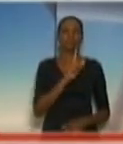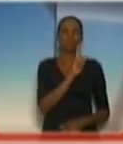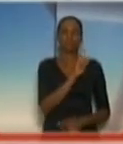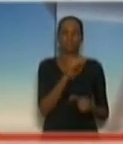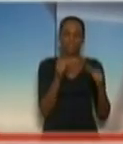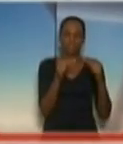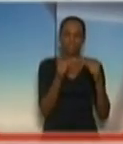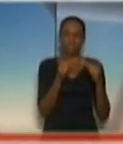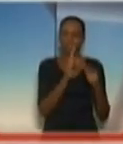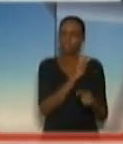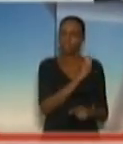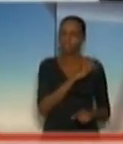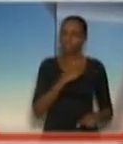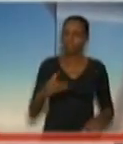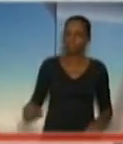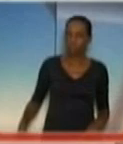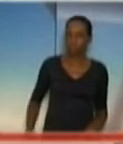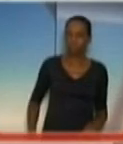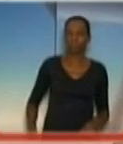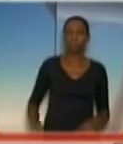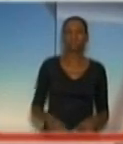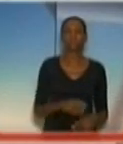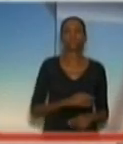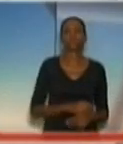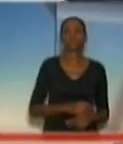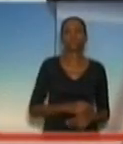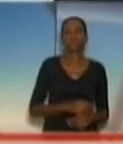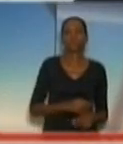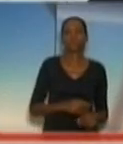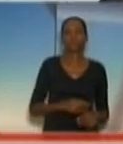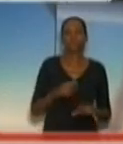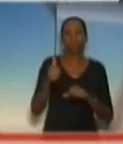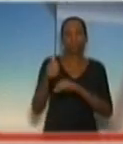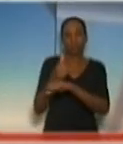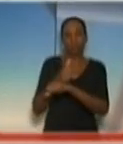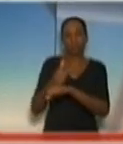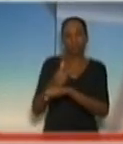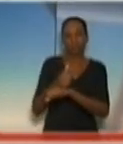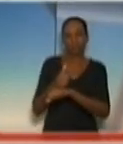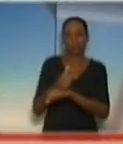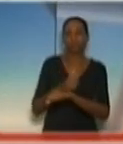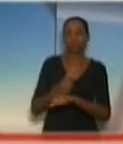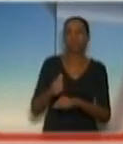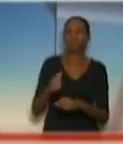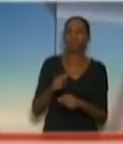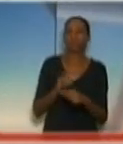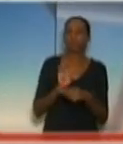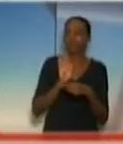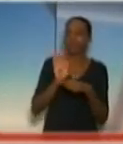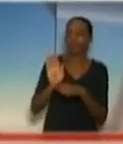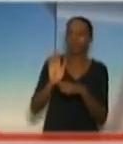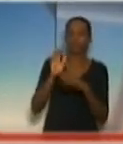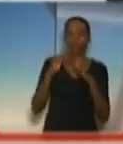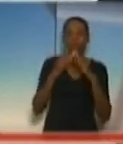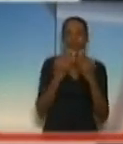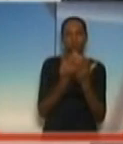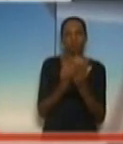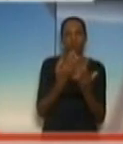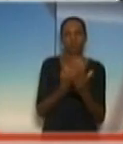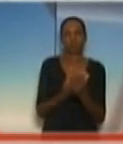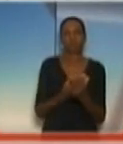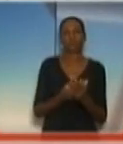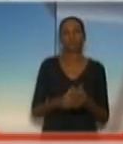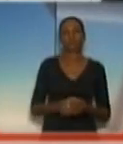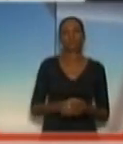governo estadual em relação a uma carreira importante e estratégica para o funcionamento das nossas escolas, que é a